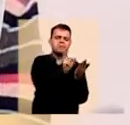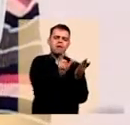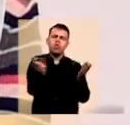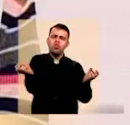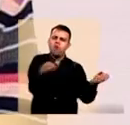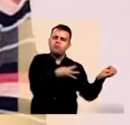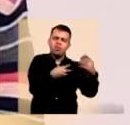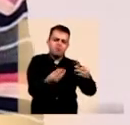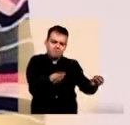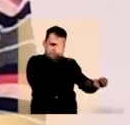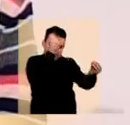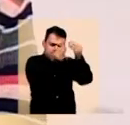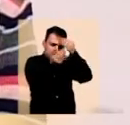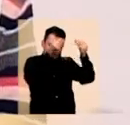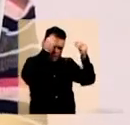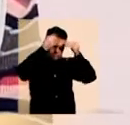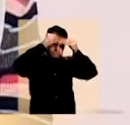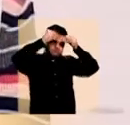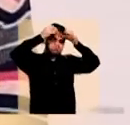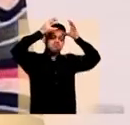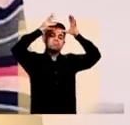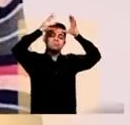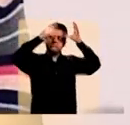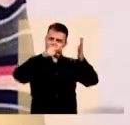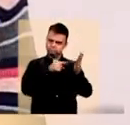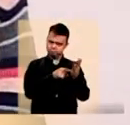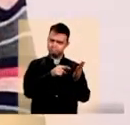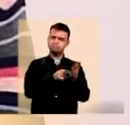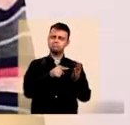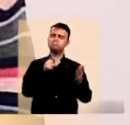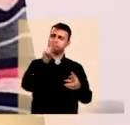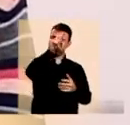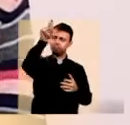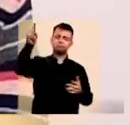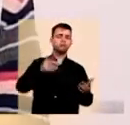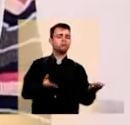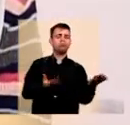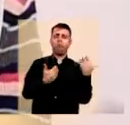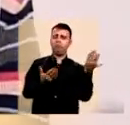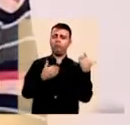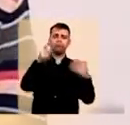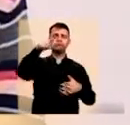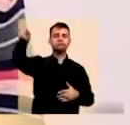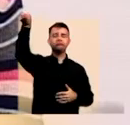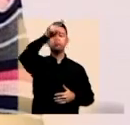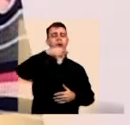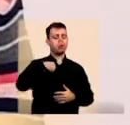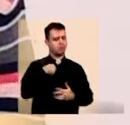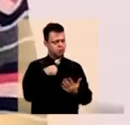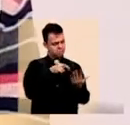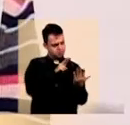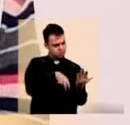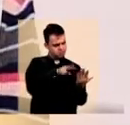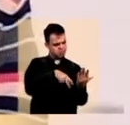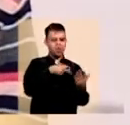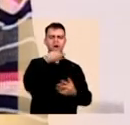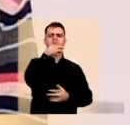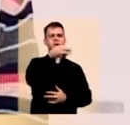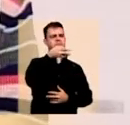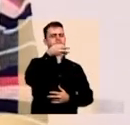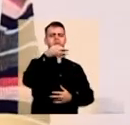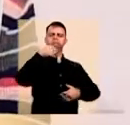né? Você enriquecer no vocabulário, você, principalmente o jovem, ele se torna crítico, que hoje a gente